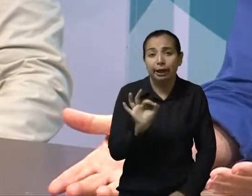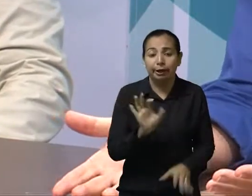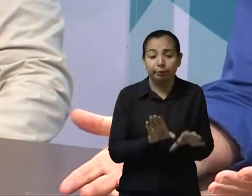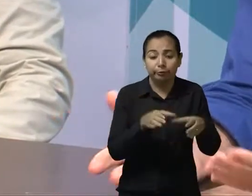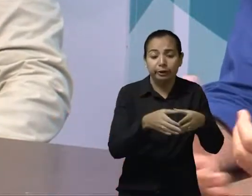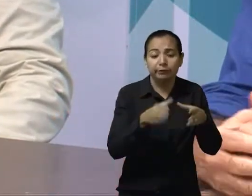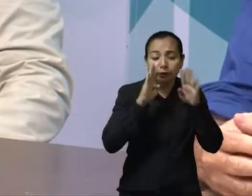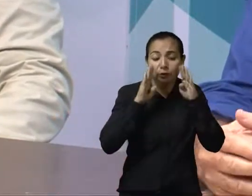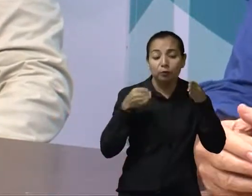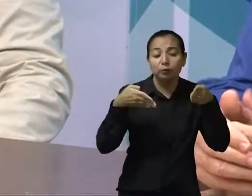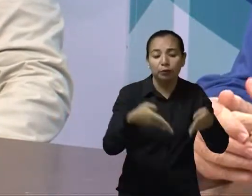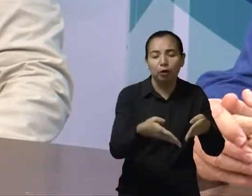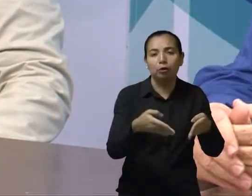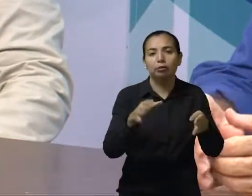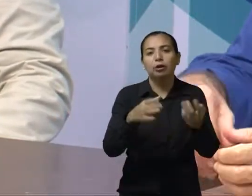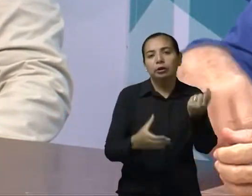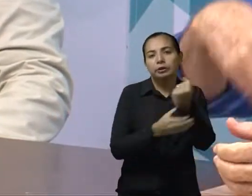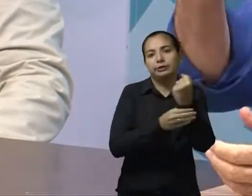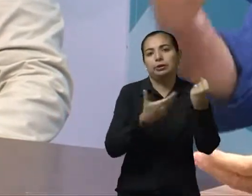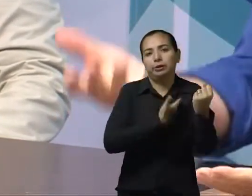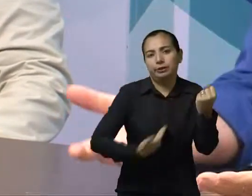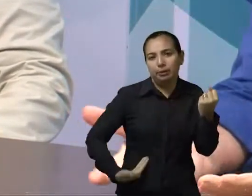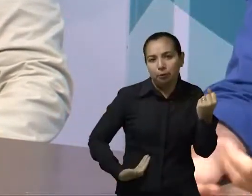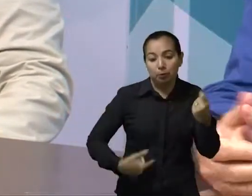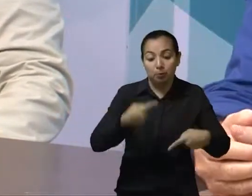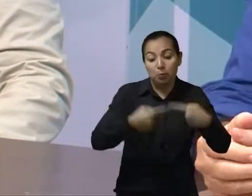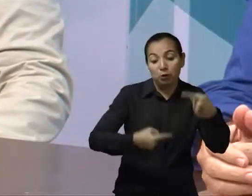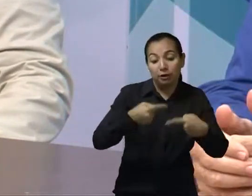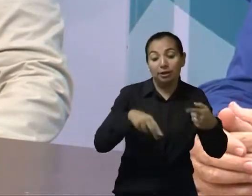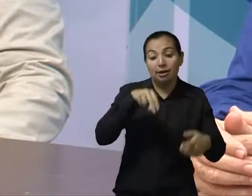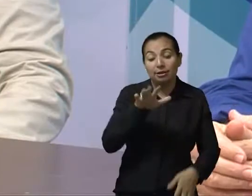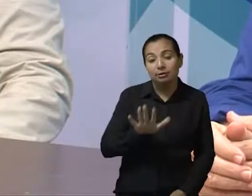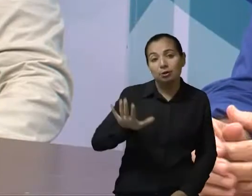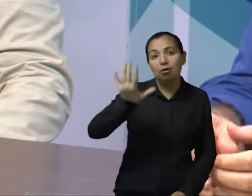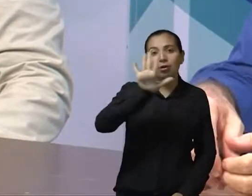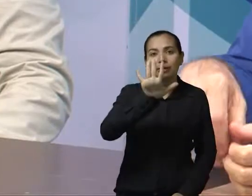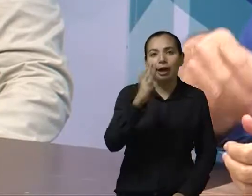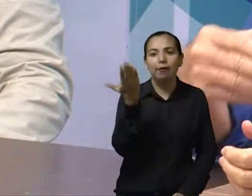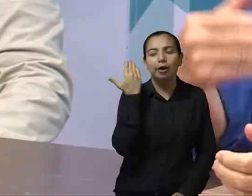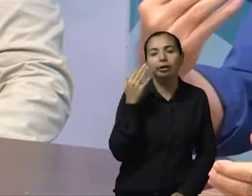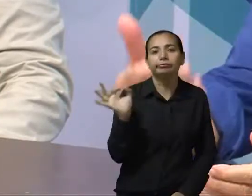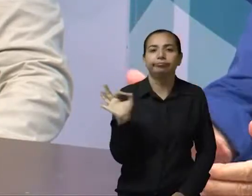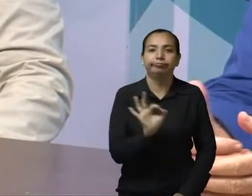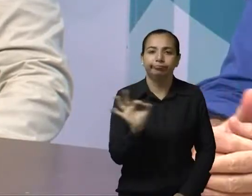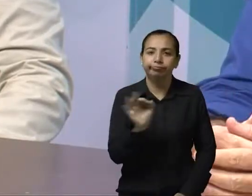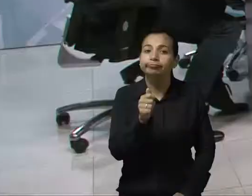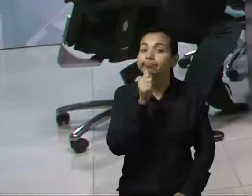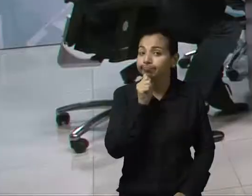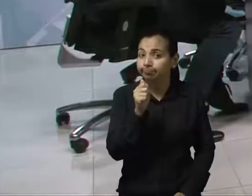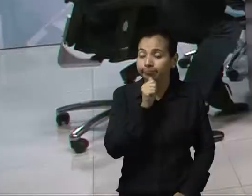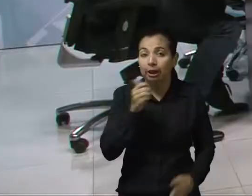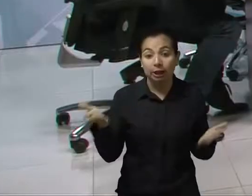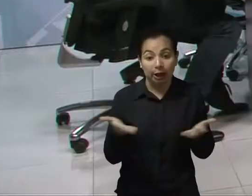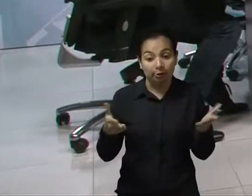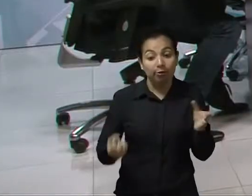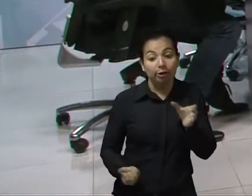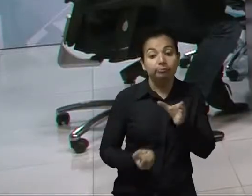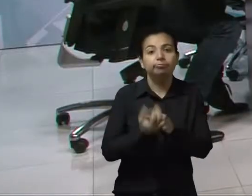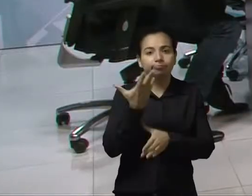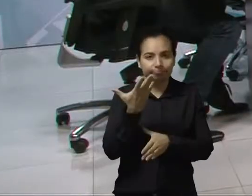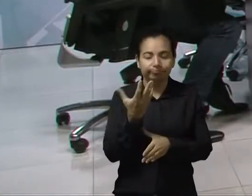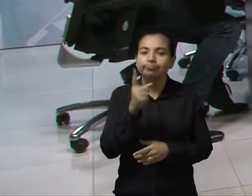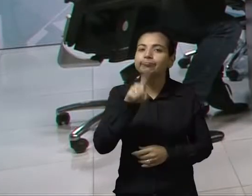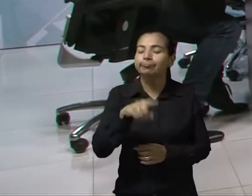serviço único de segurança pública, de uma política nacional de segurança pública, da necessidade da gente ter uma